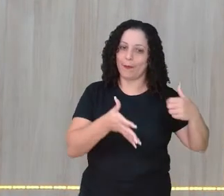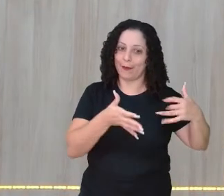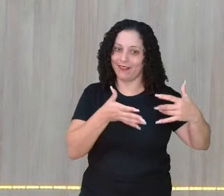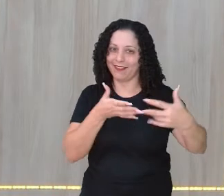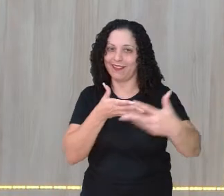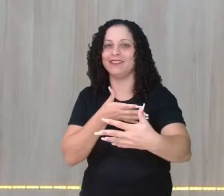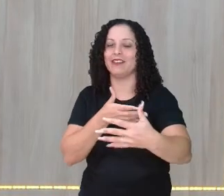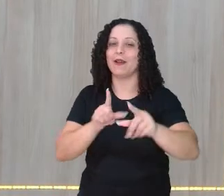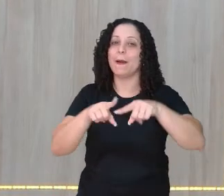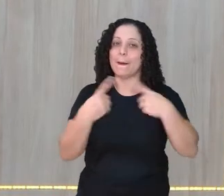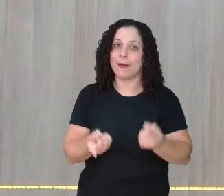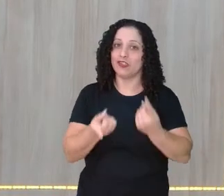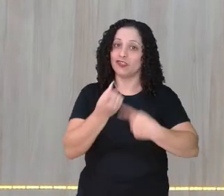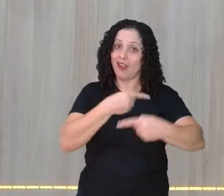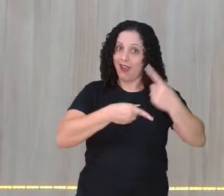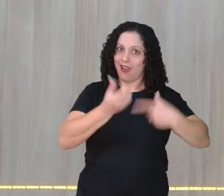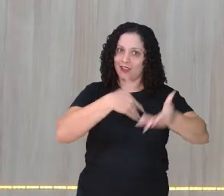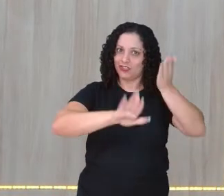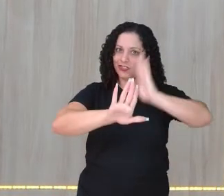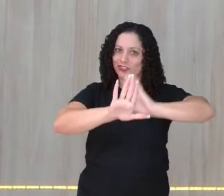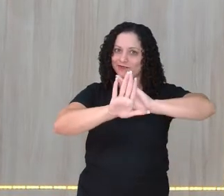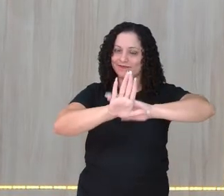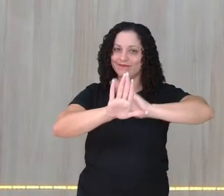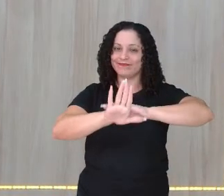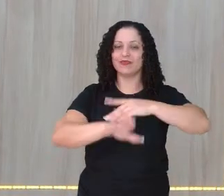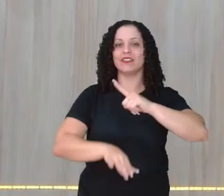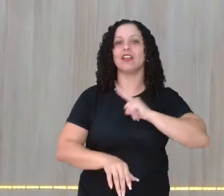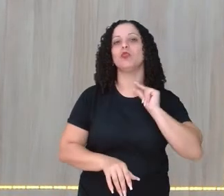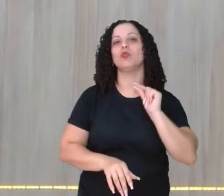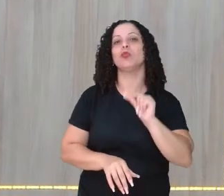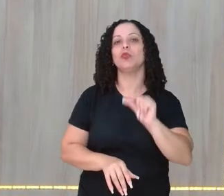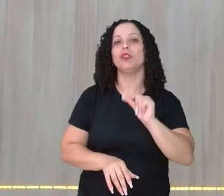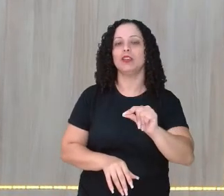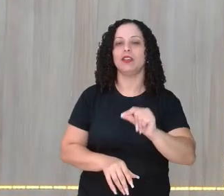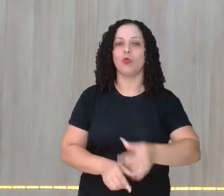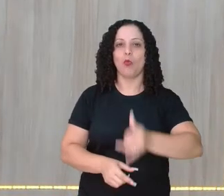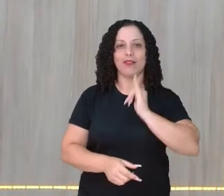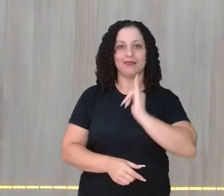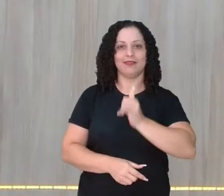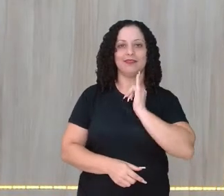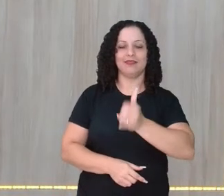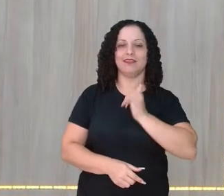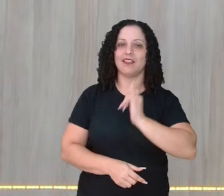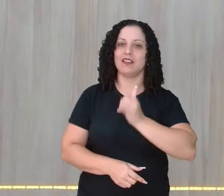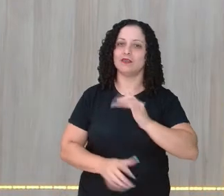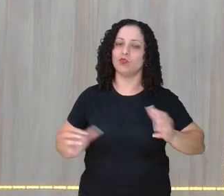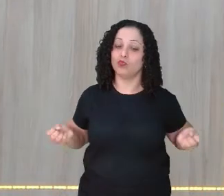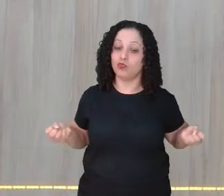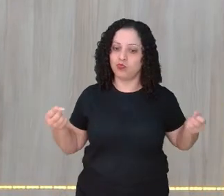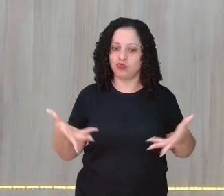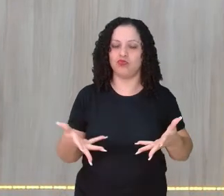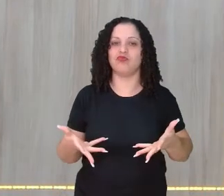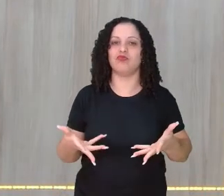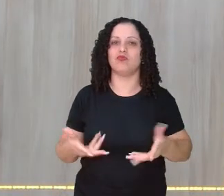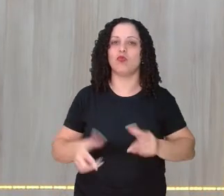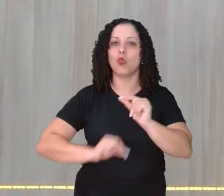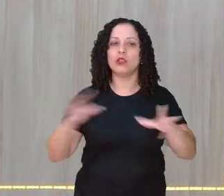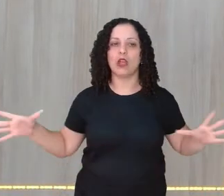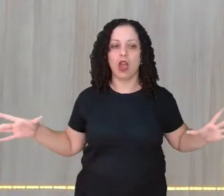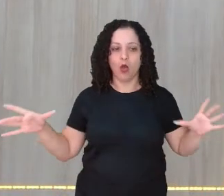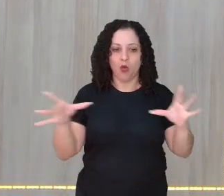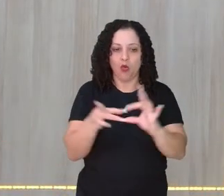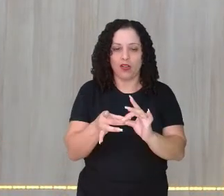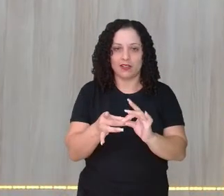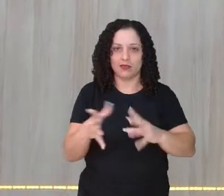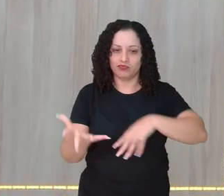gente vê que, predominantemente, o que é que está acontecendo? É uma narração de uma ação, a narração, uma conexão entre